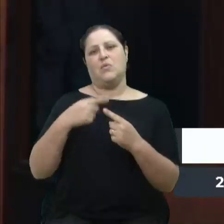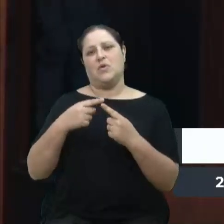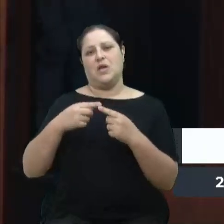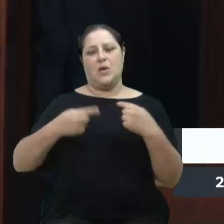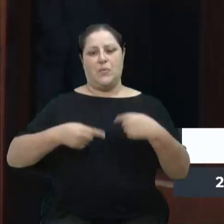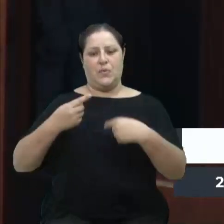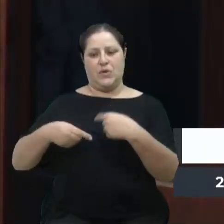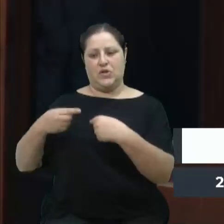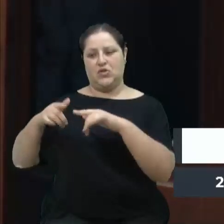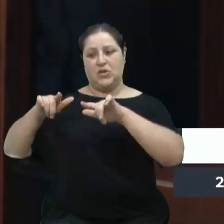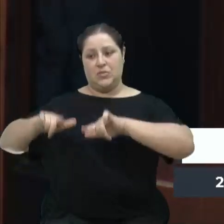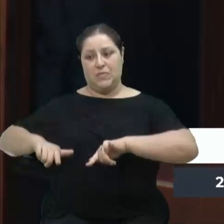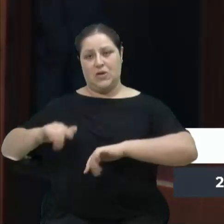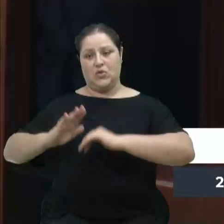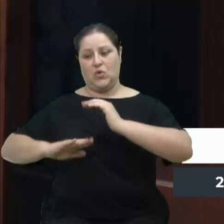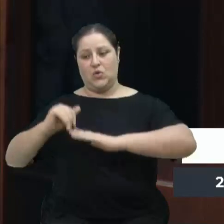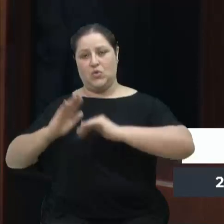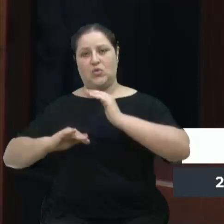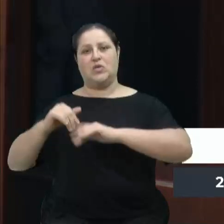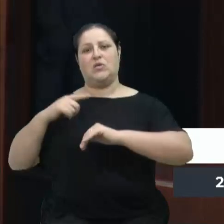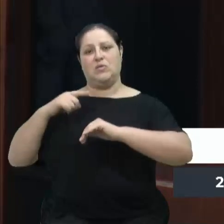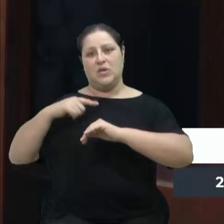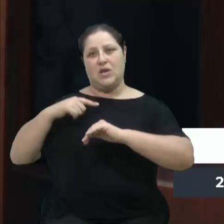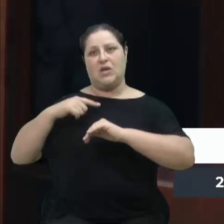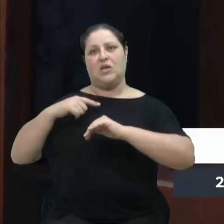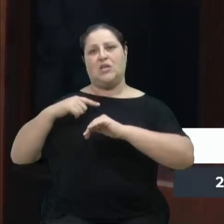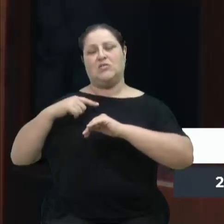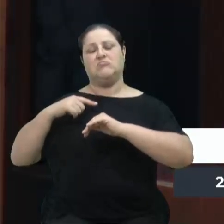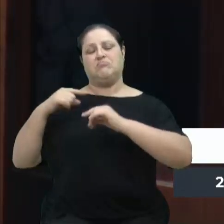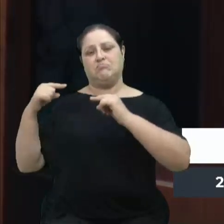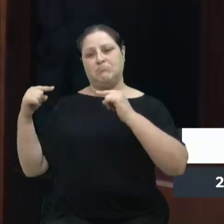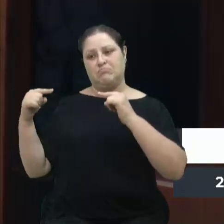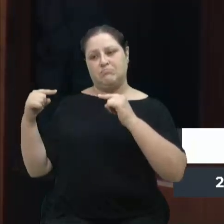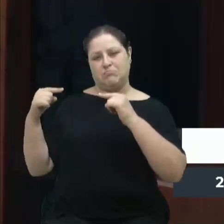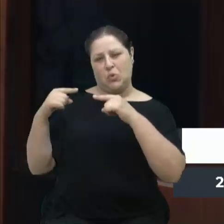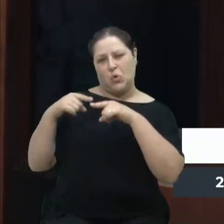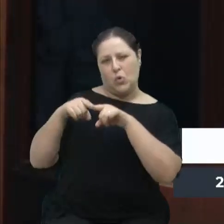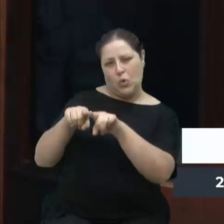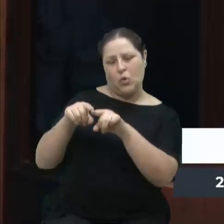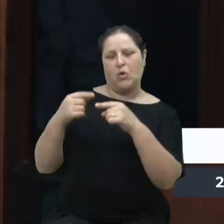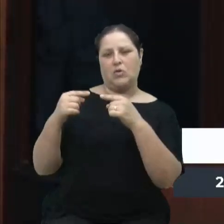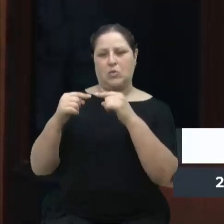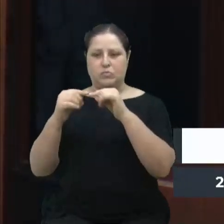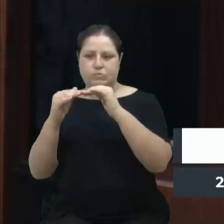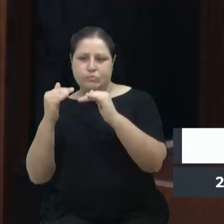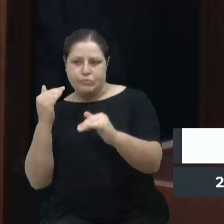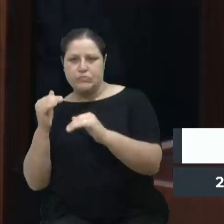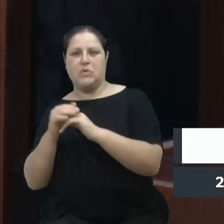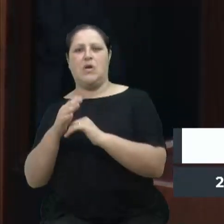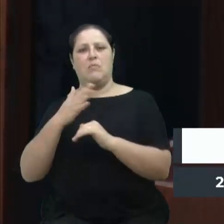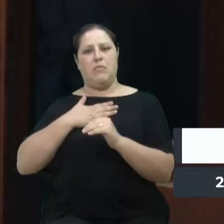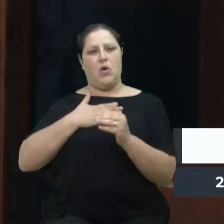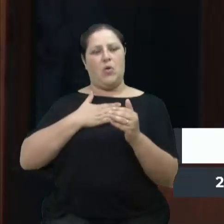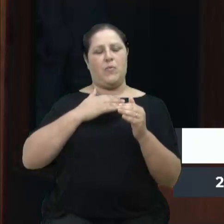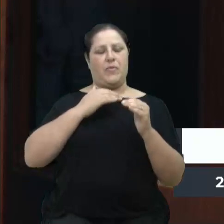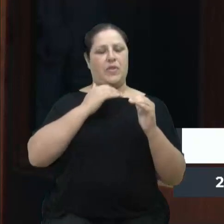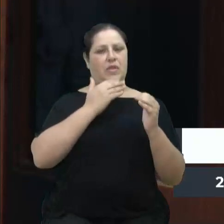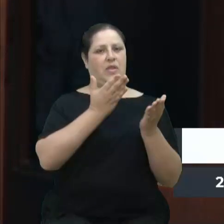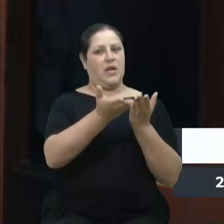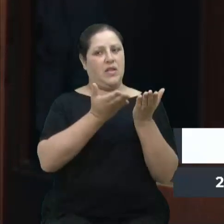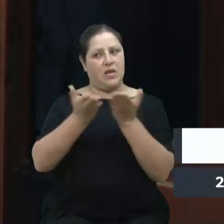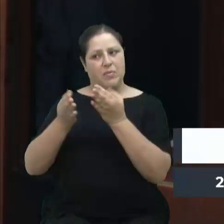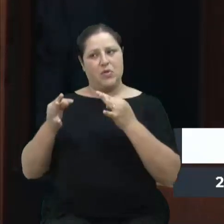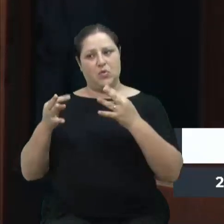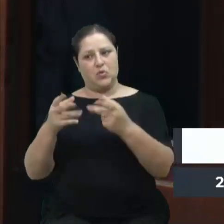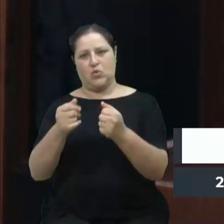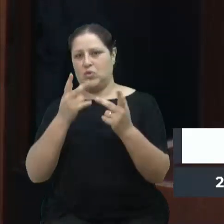espaço de construção de convergências, mas há divergências. O meu tratamento com todos segue sendo o mesmo. Mas